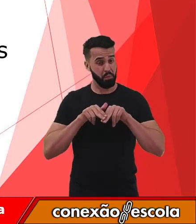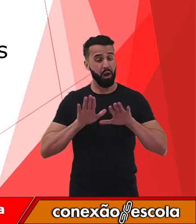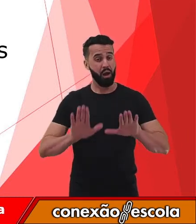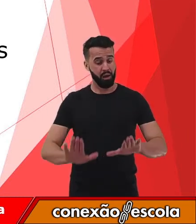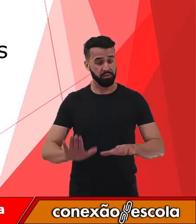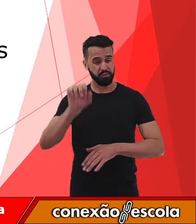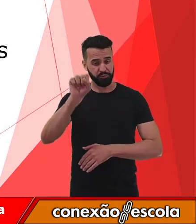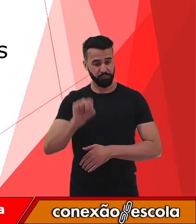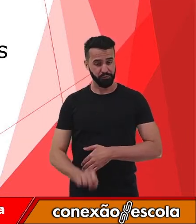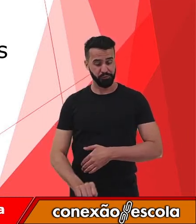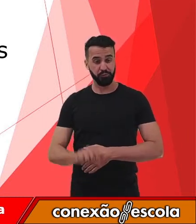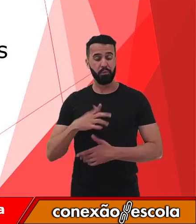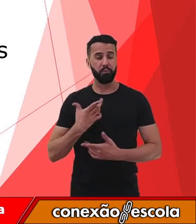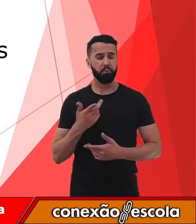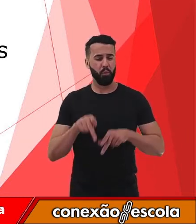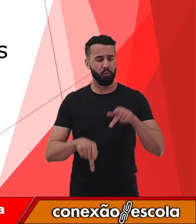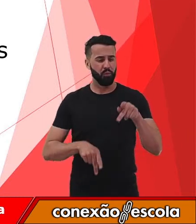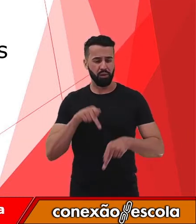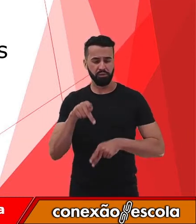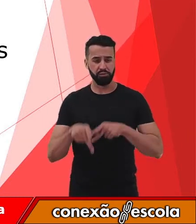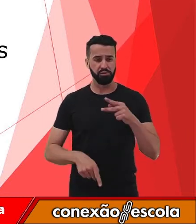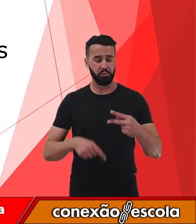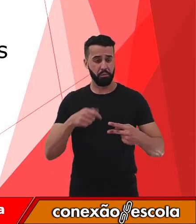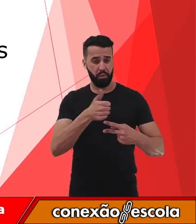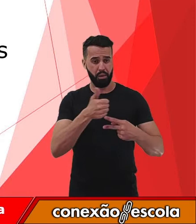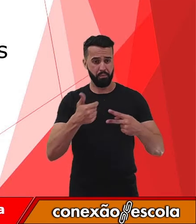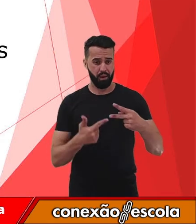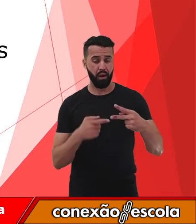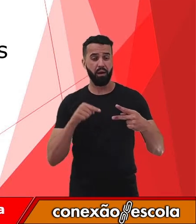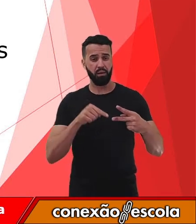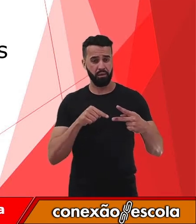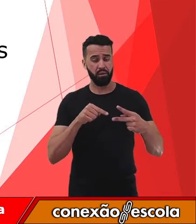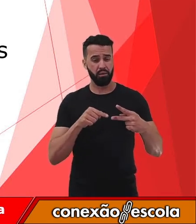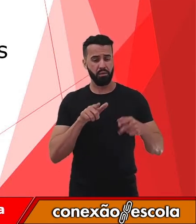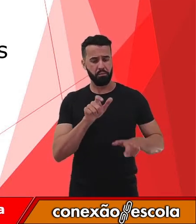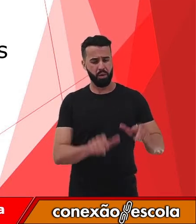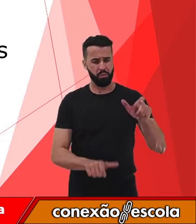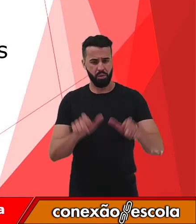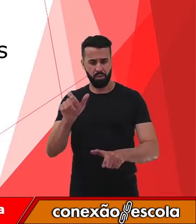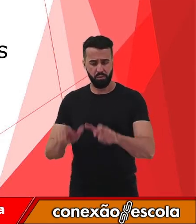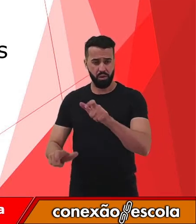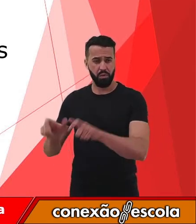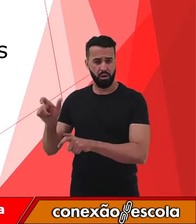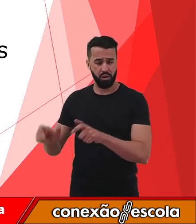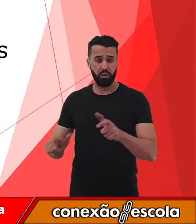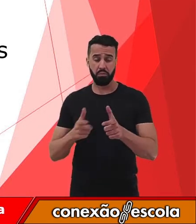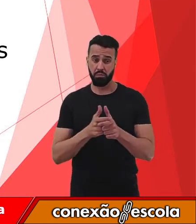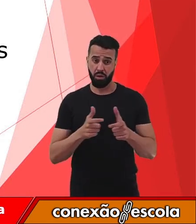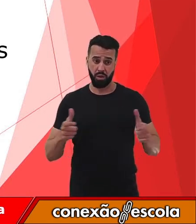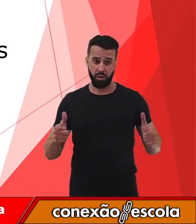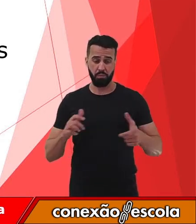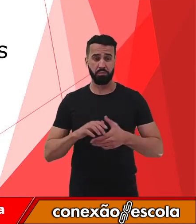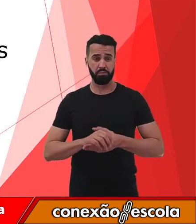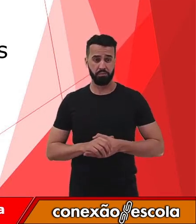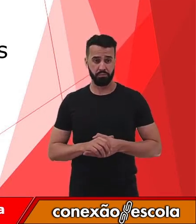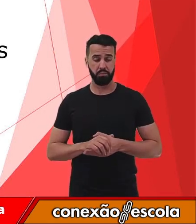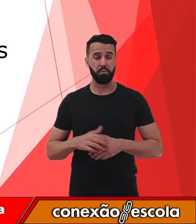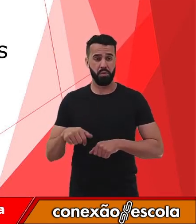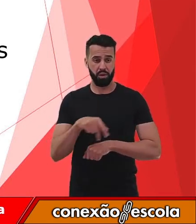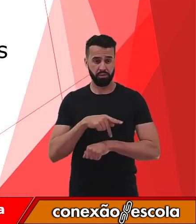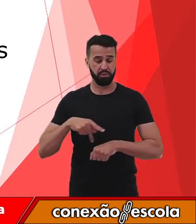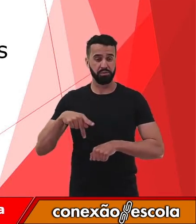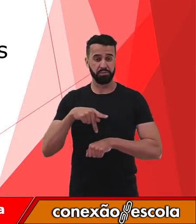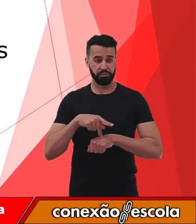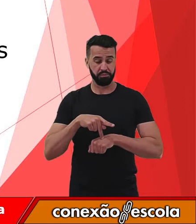tem a segunda maior população relativa, densidade demográfica, número de habitantes por quilômetro quadrado do nosso país.